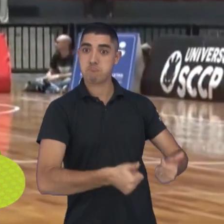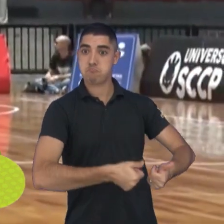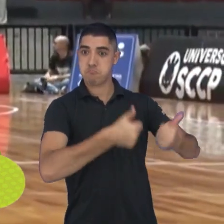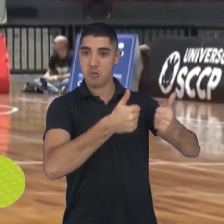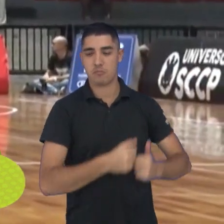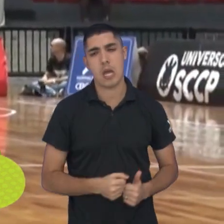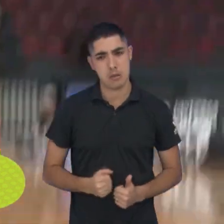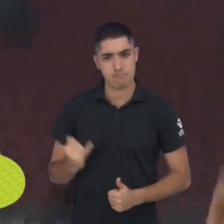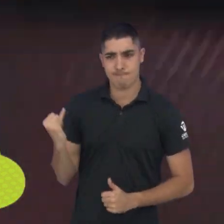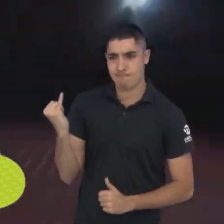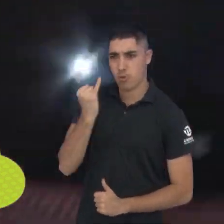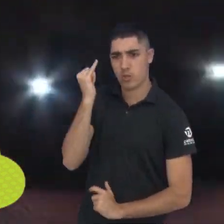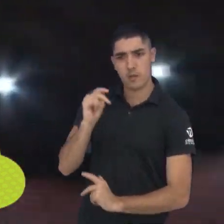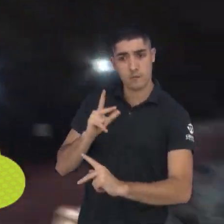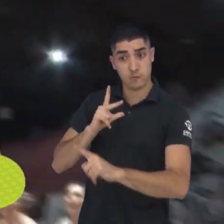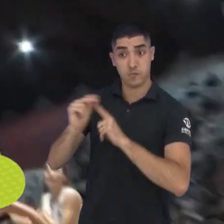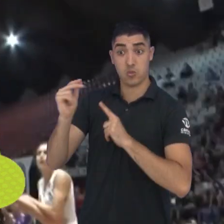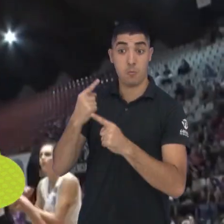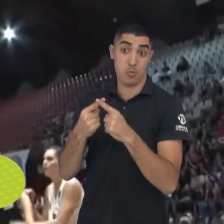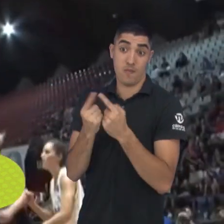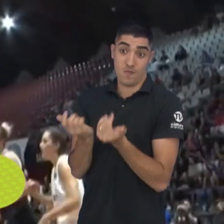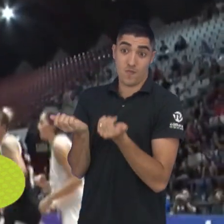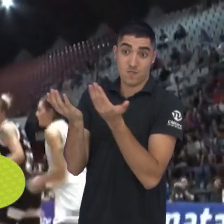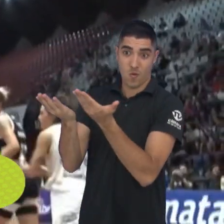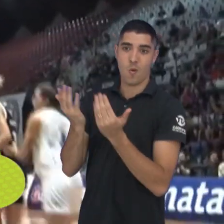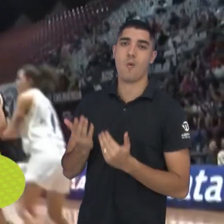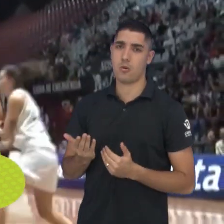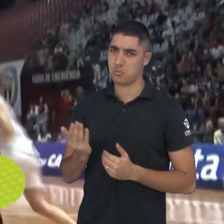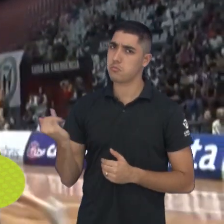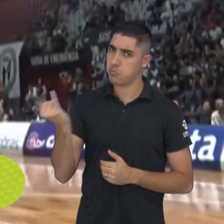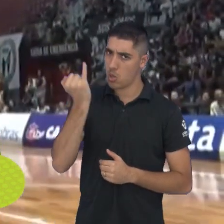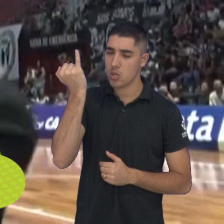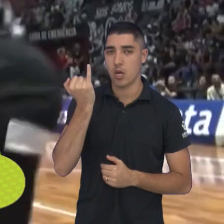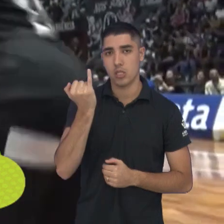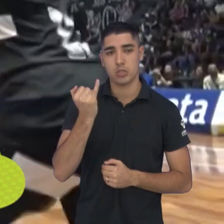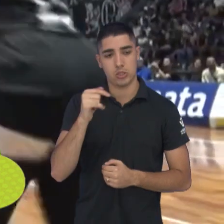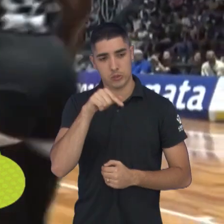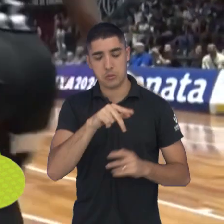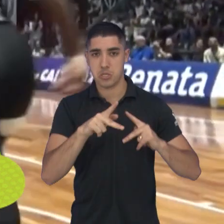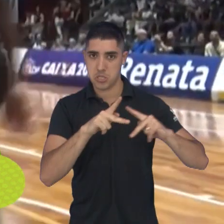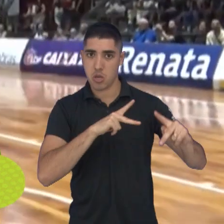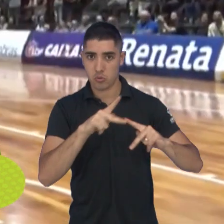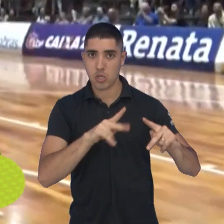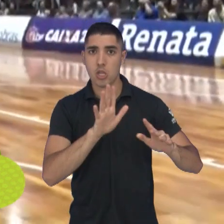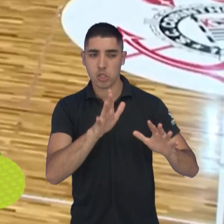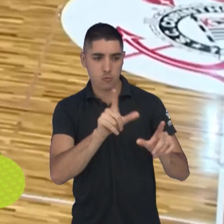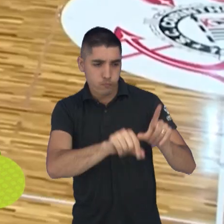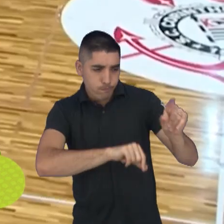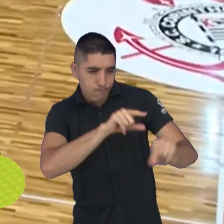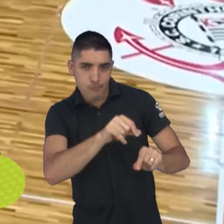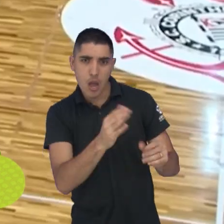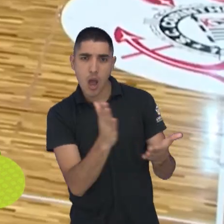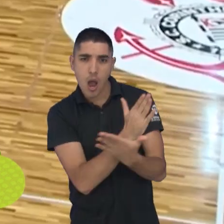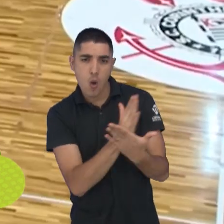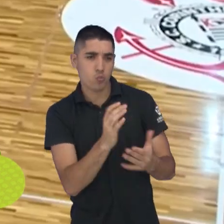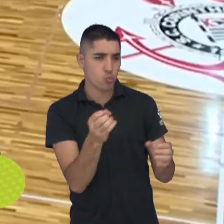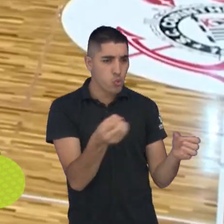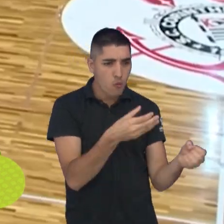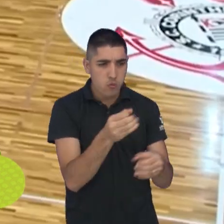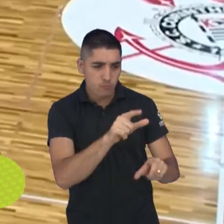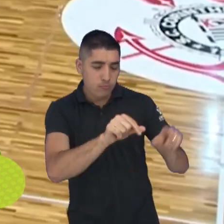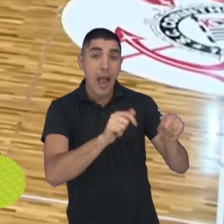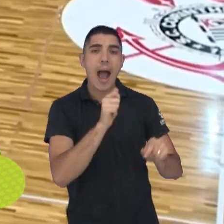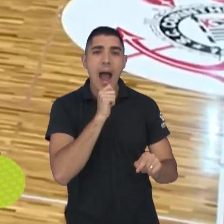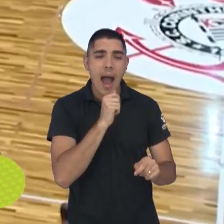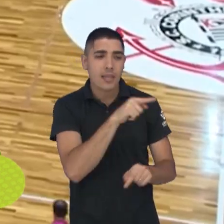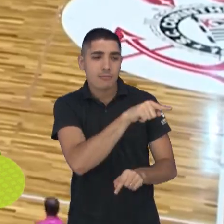Importantíssima vitória, ainda mais por ser fora de casa, né? Um time aí que foi montado, tem peças novas, ou seja, está ainda se